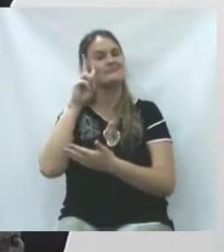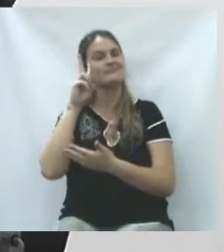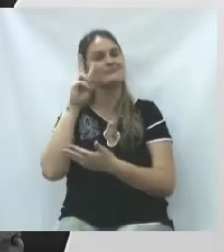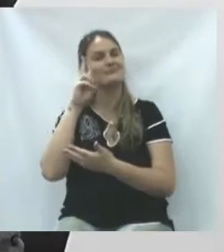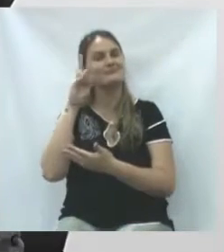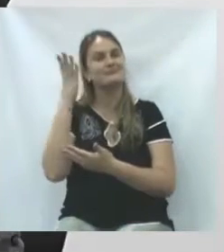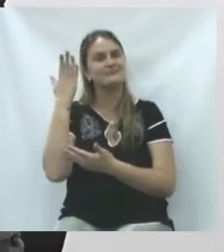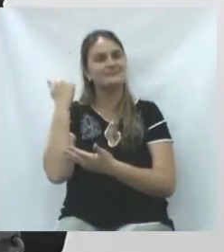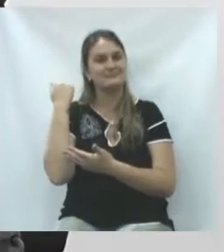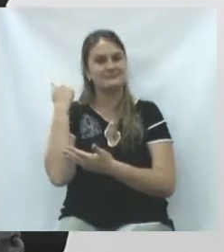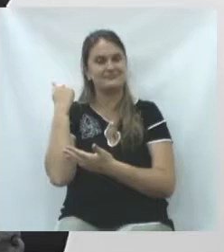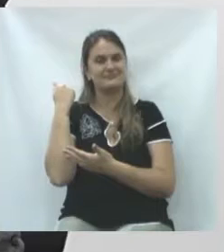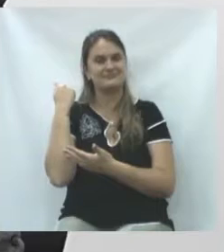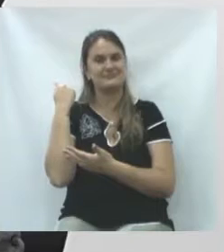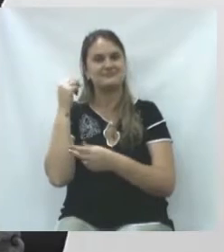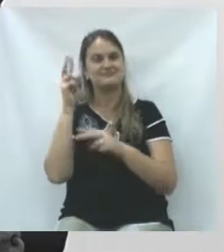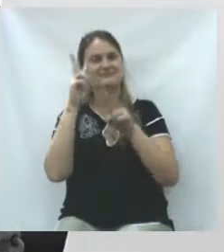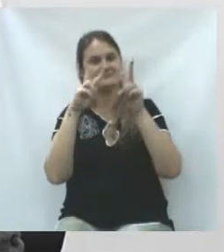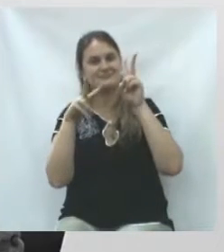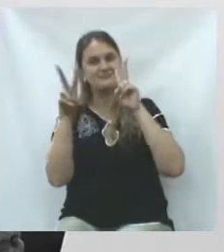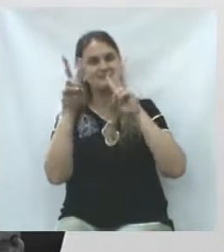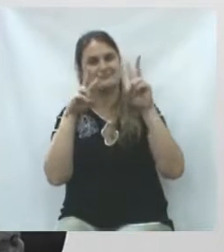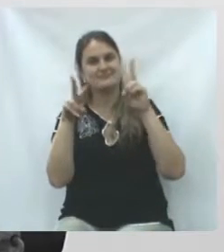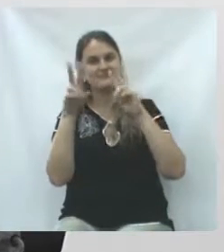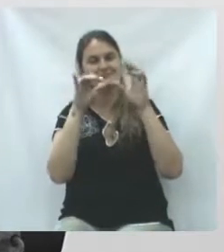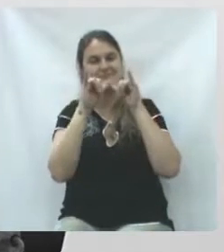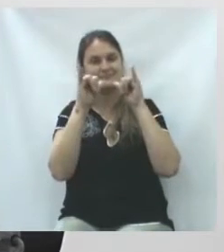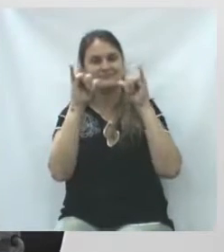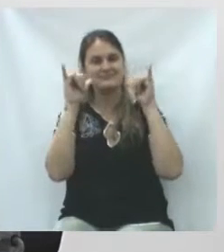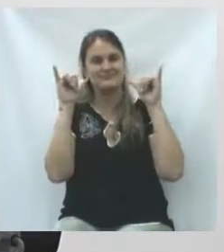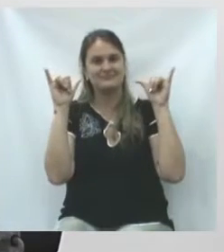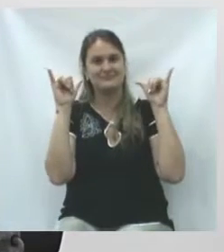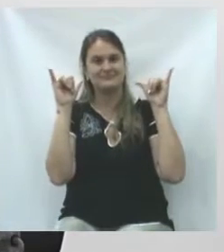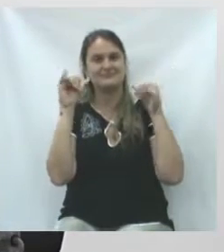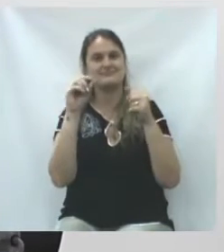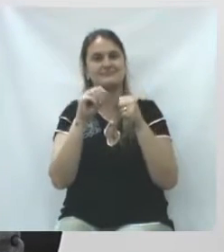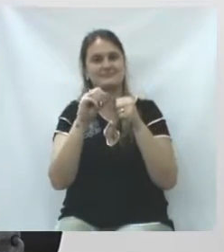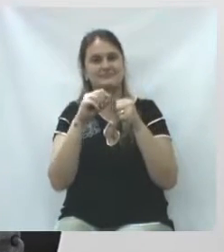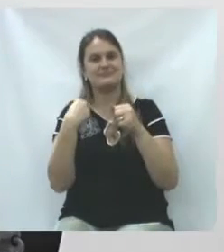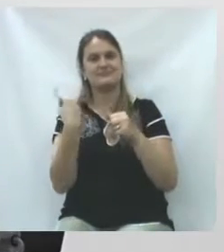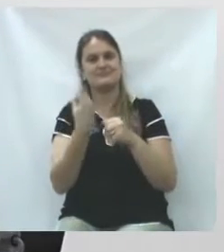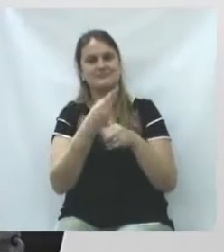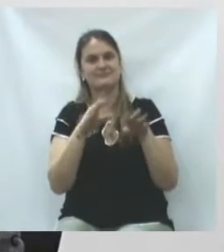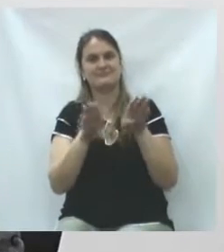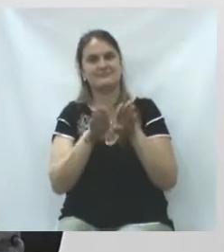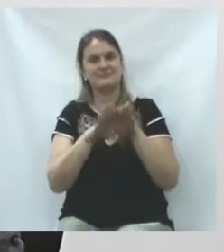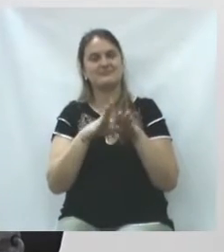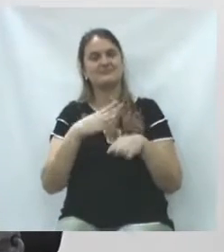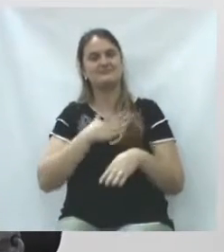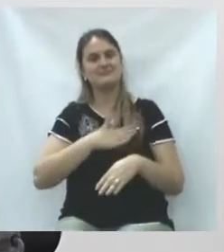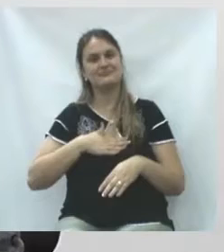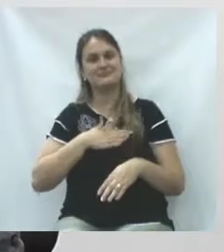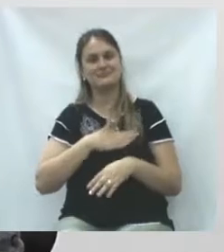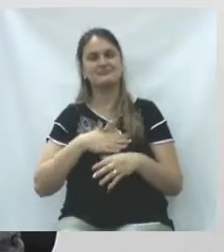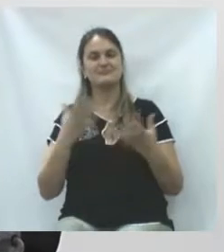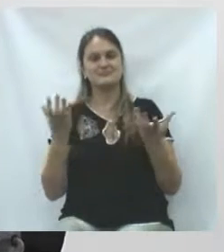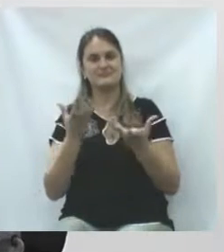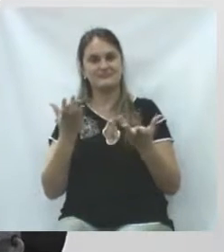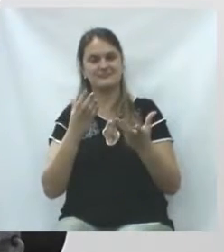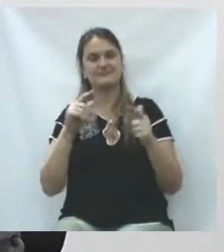de visualização, de informação, fez com que nós também gostássemos e quiséssemos ser da área